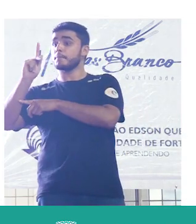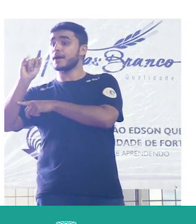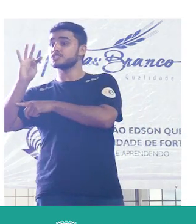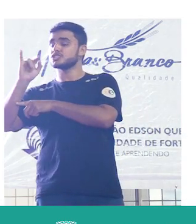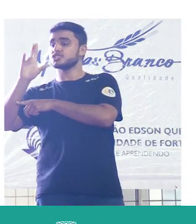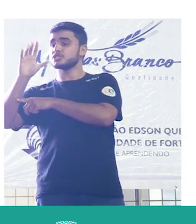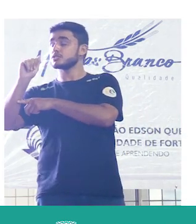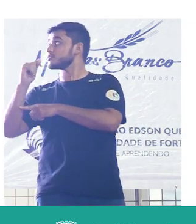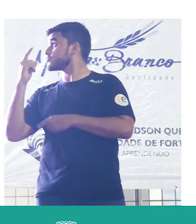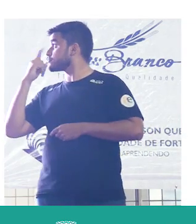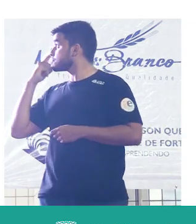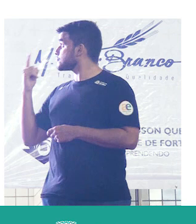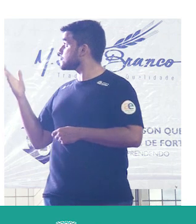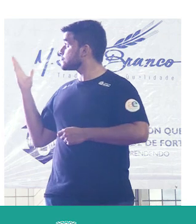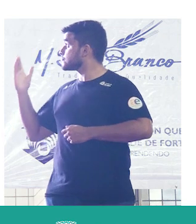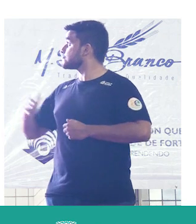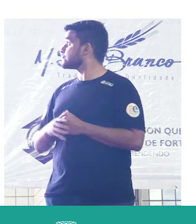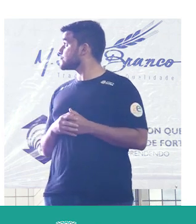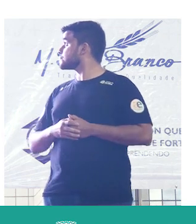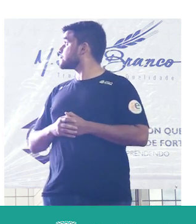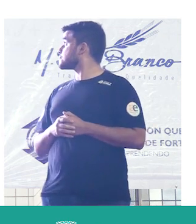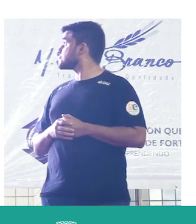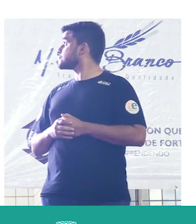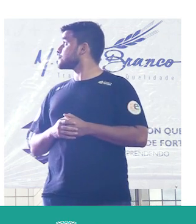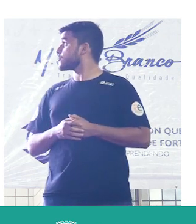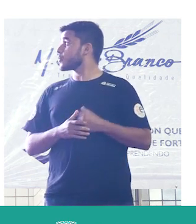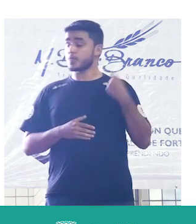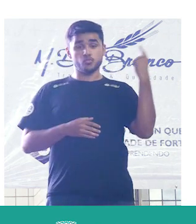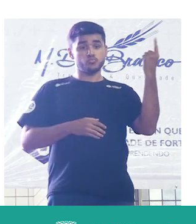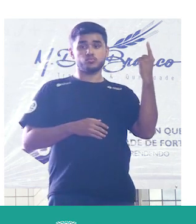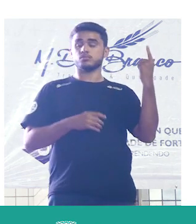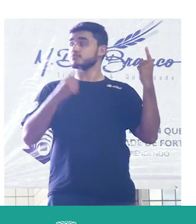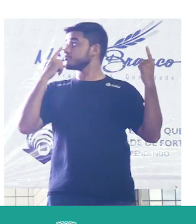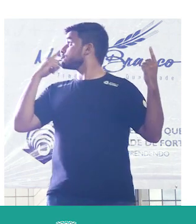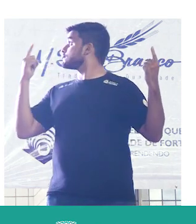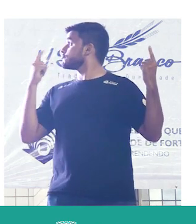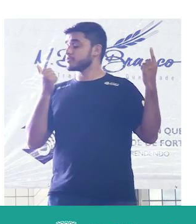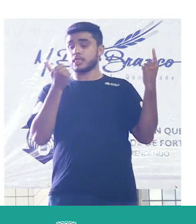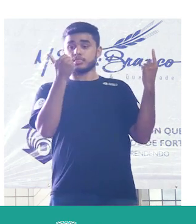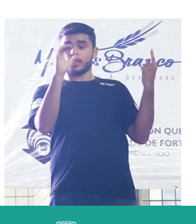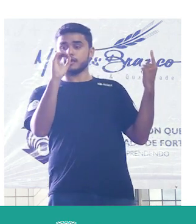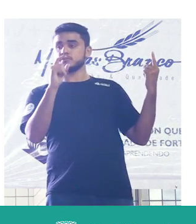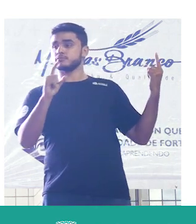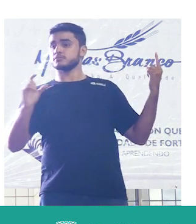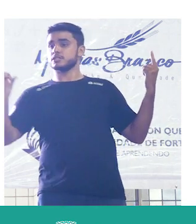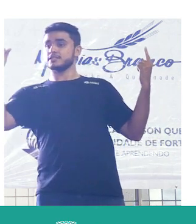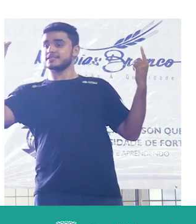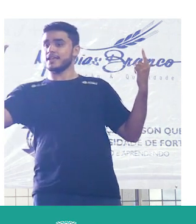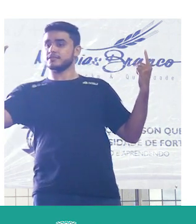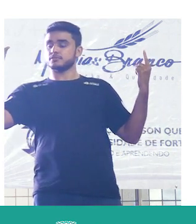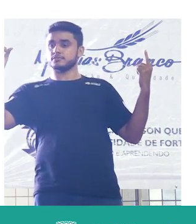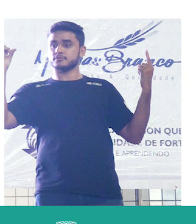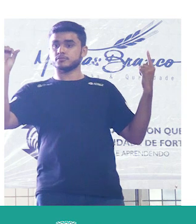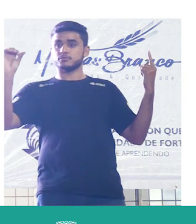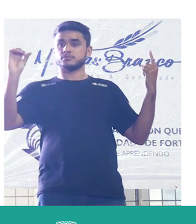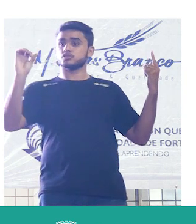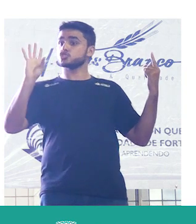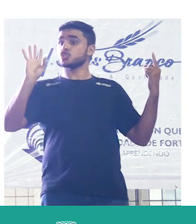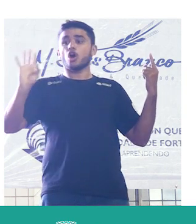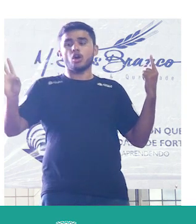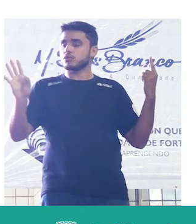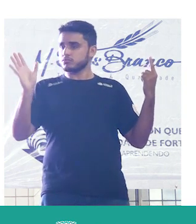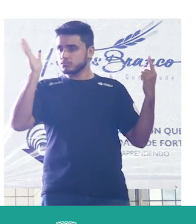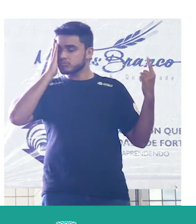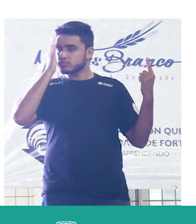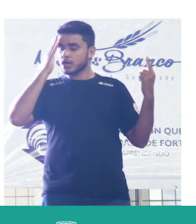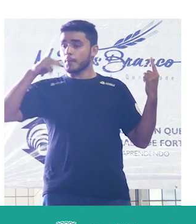para 10 mols do íon cálcio para 6 mols do íon hidrogênio fosfato. Esses números que estão circulados em